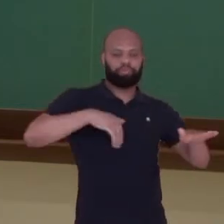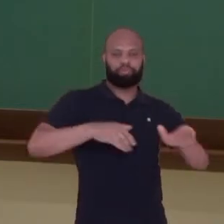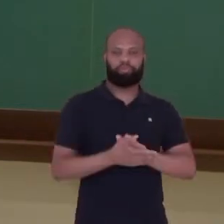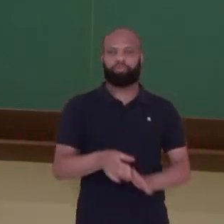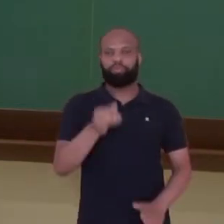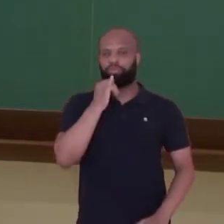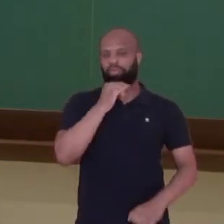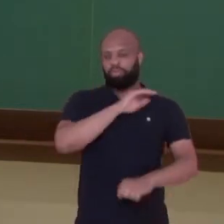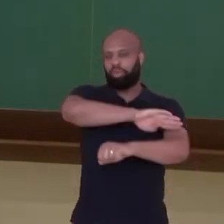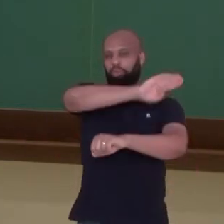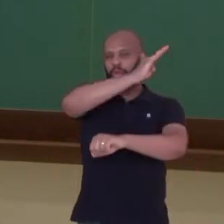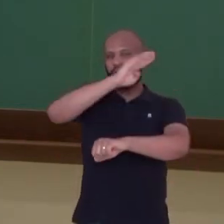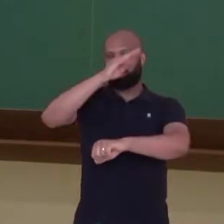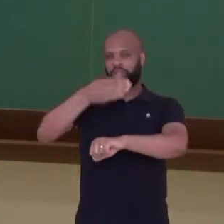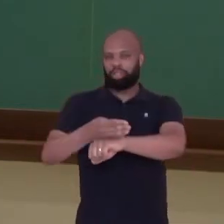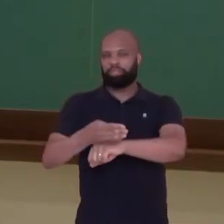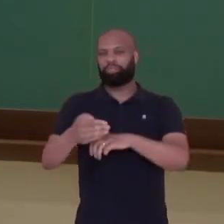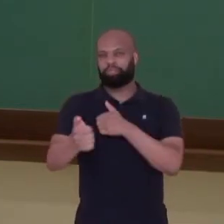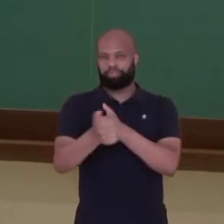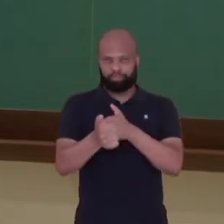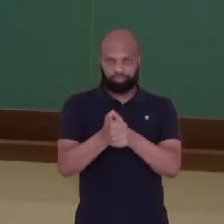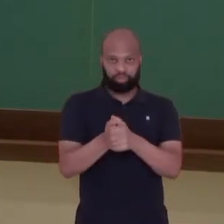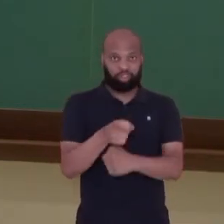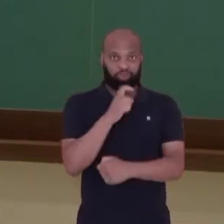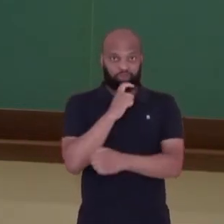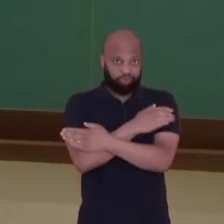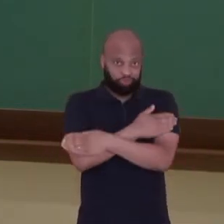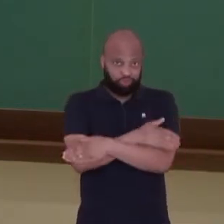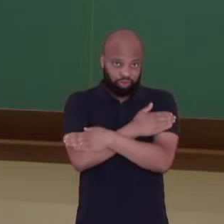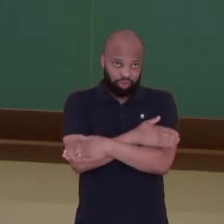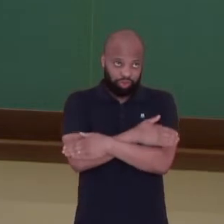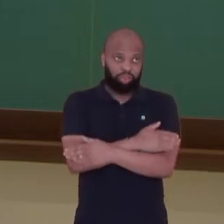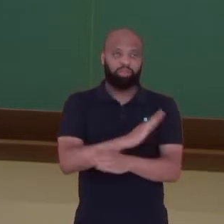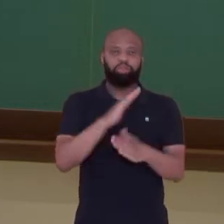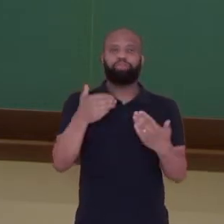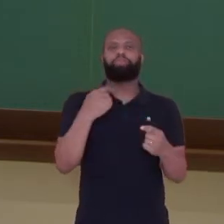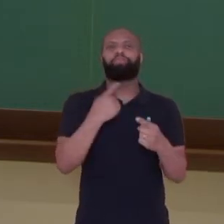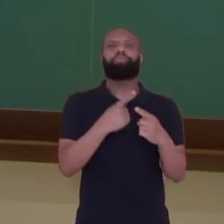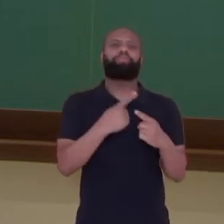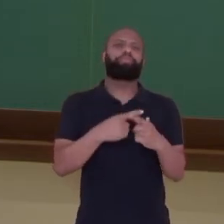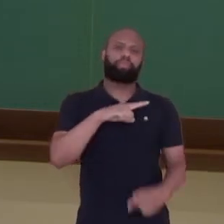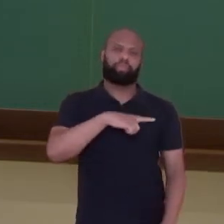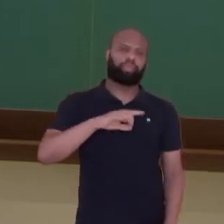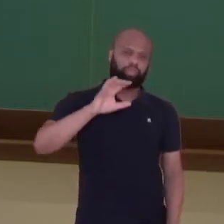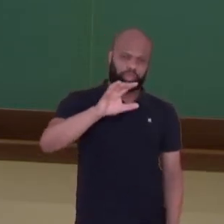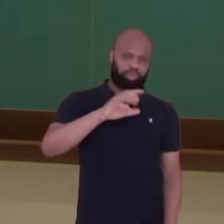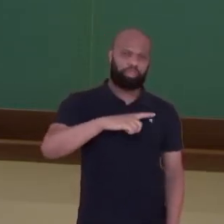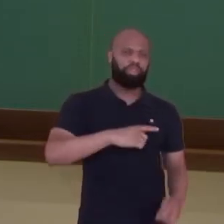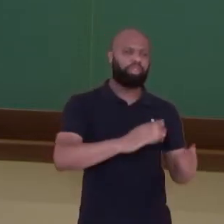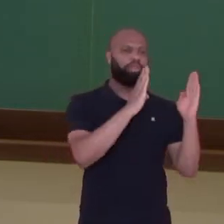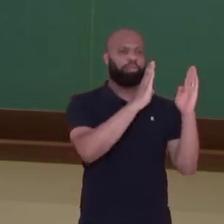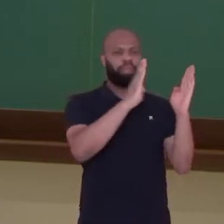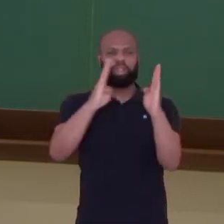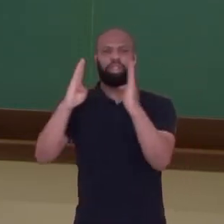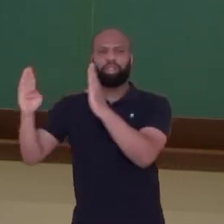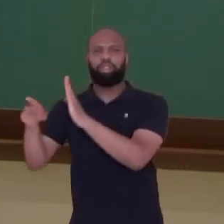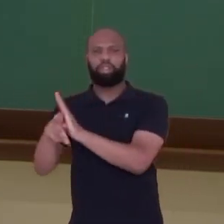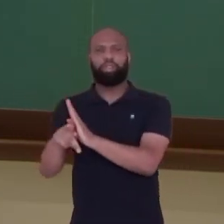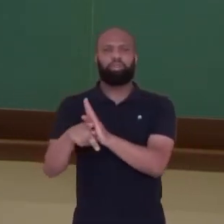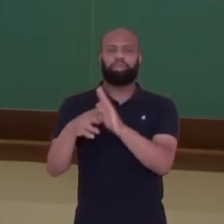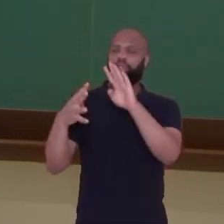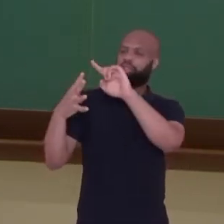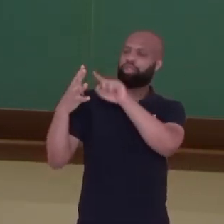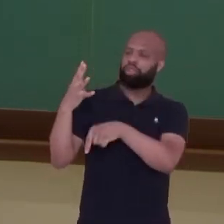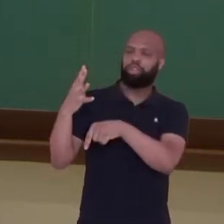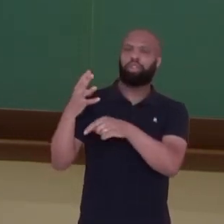mais montanhosa, pode ser mais fria. Então, por que nós temos as estações do ano? Nós